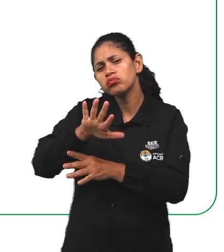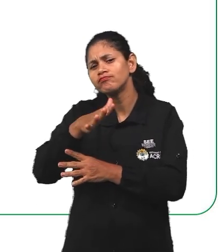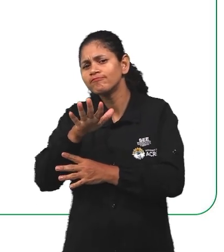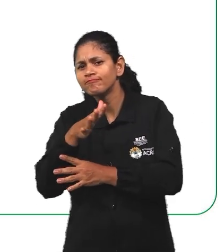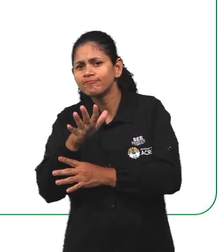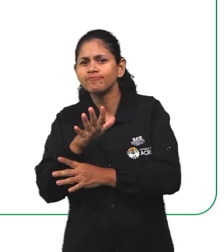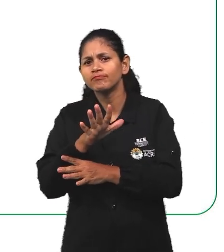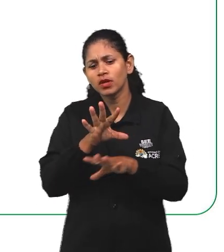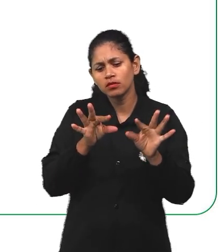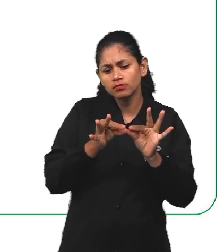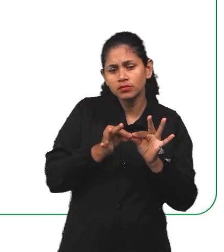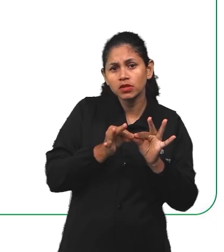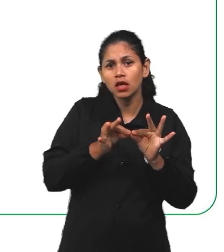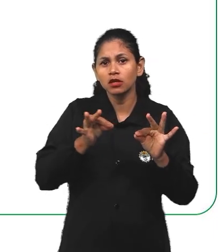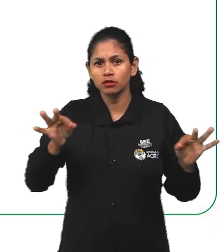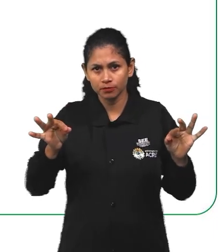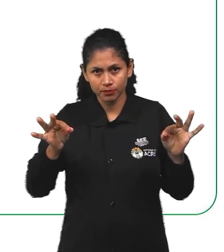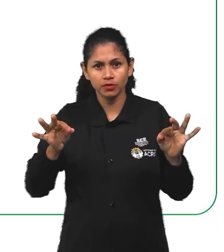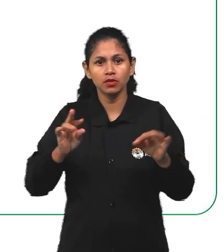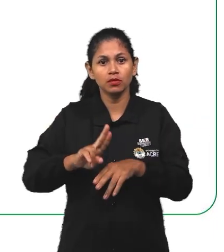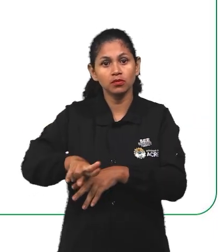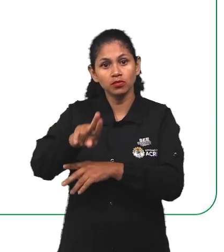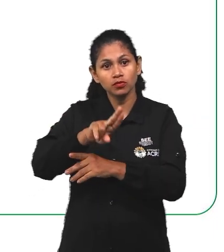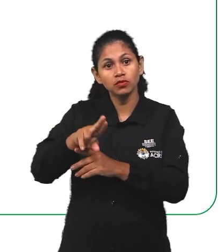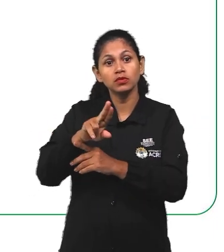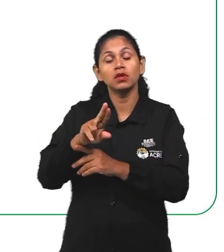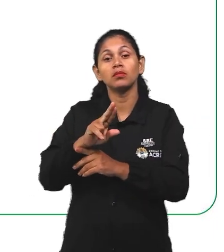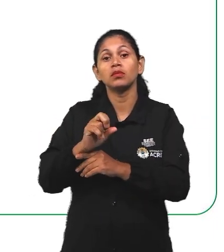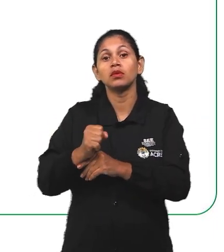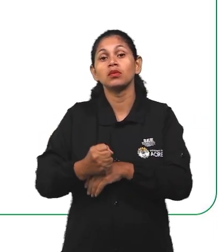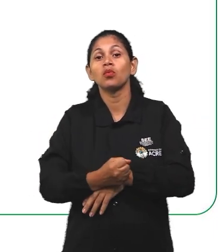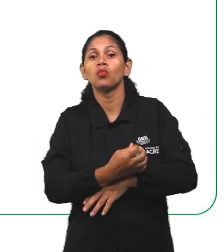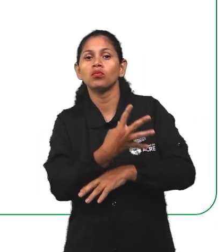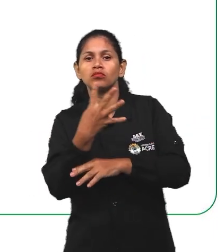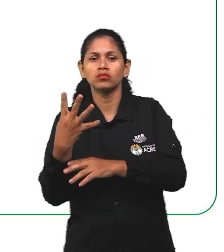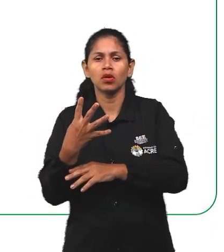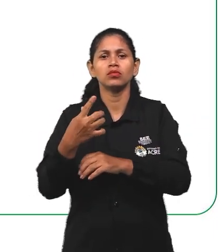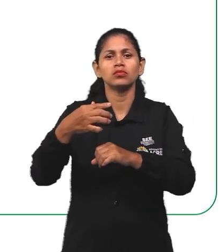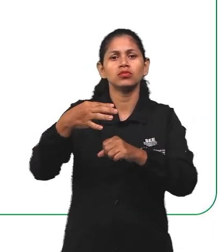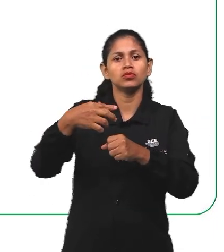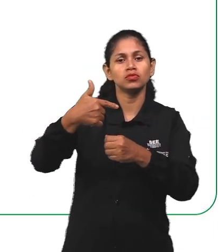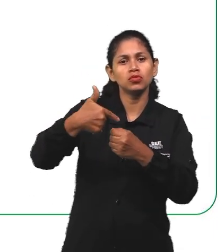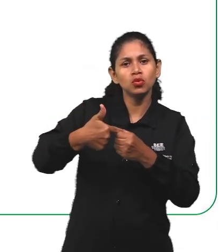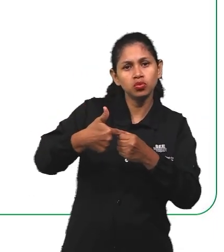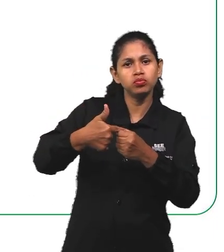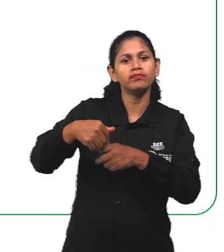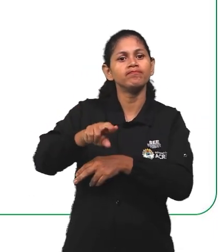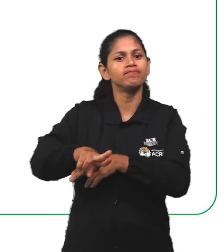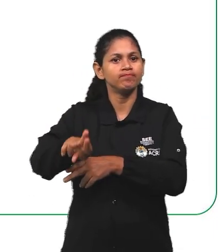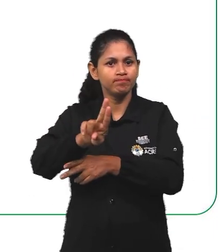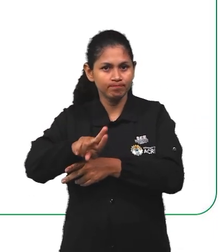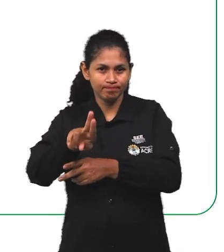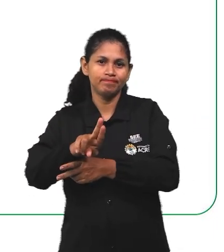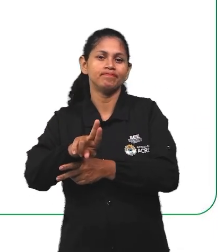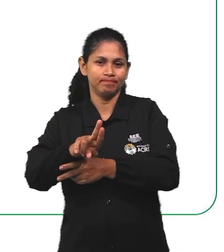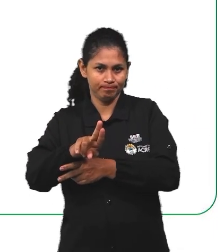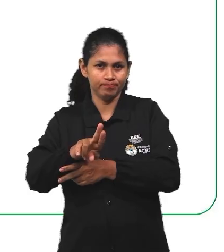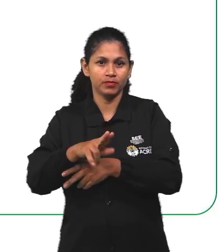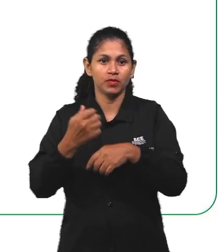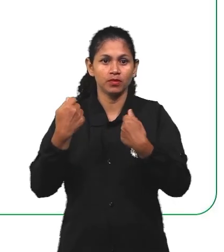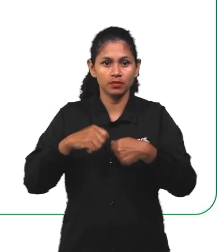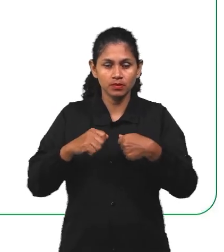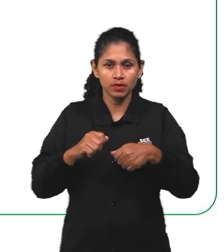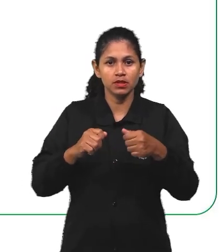distância percorrida pela quantidade de combustíveis consumido. Ou seja, se eu quiser encontrar a grandeza consumo, basta eu